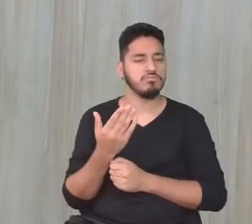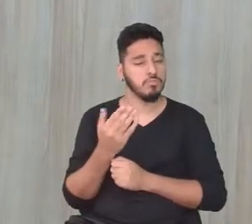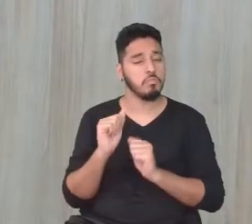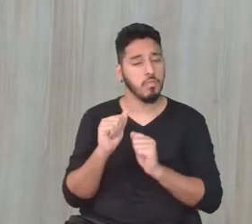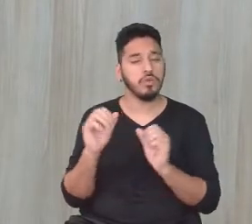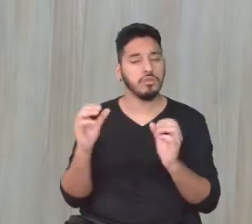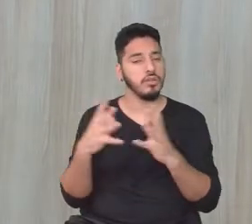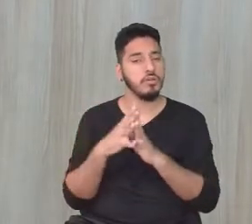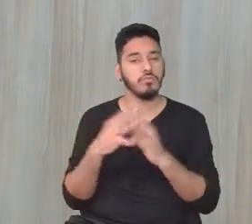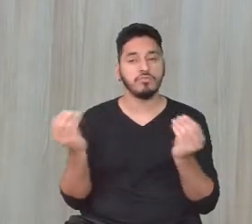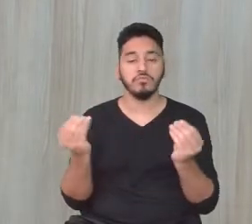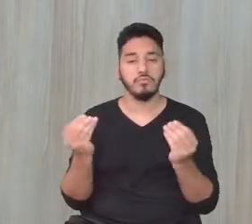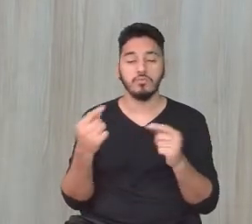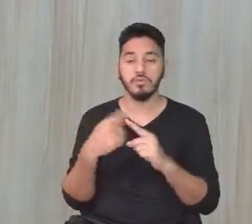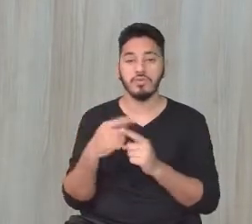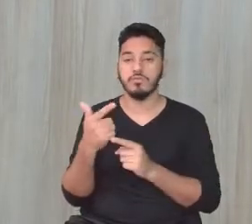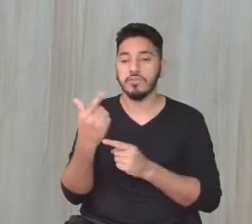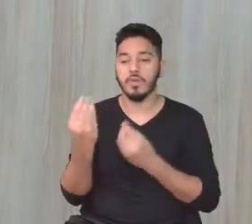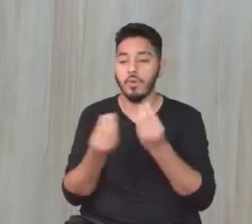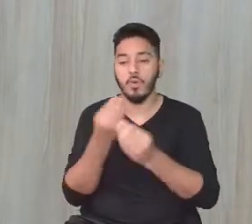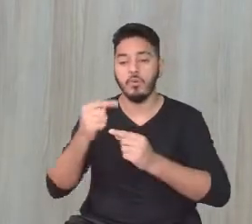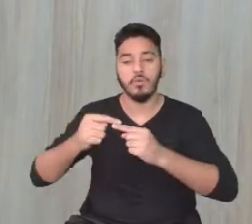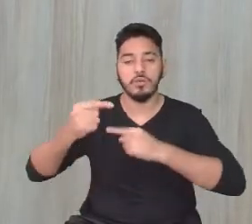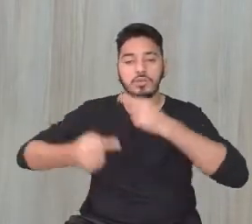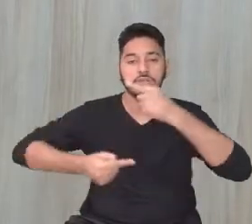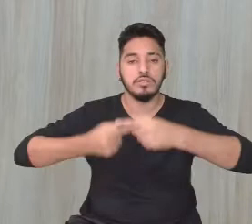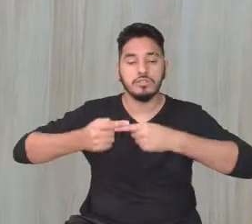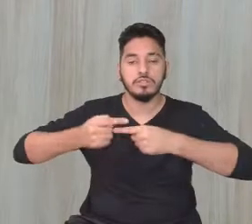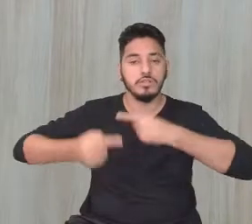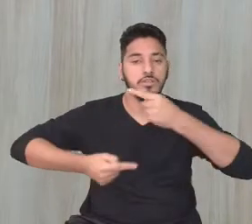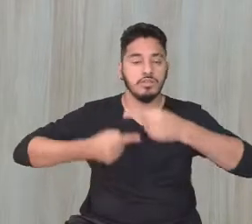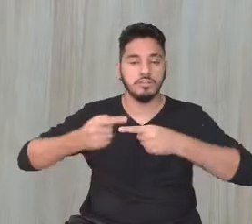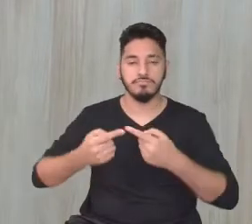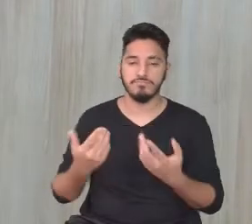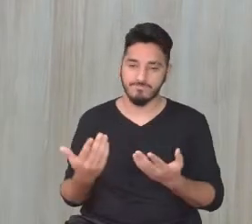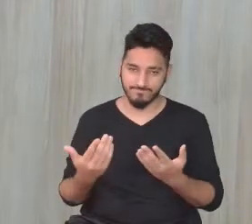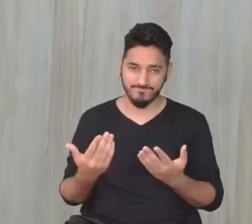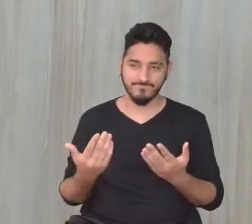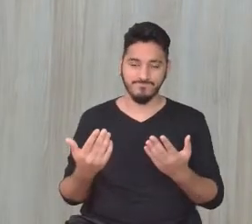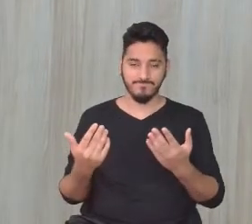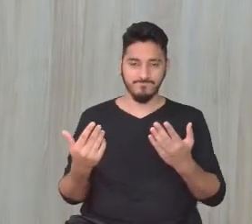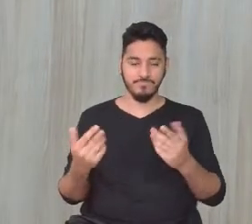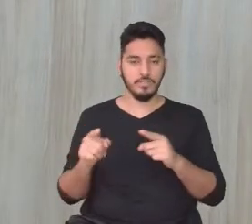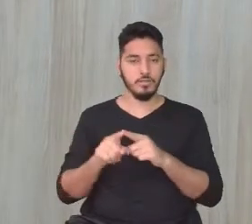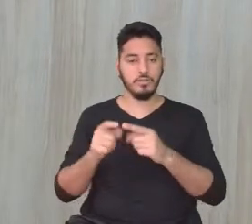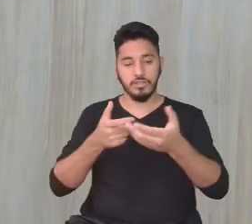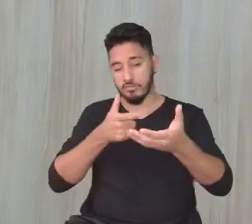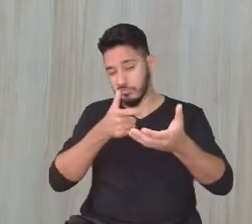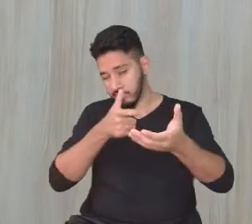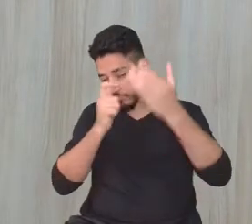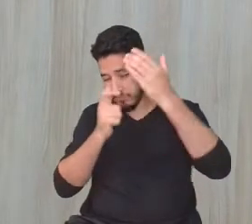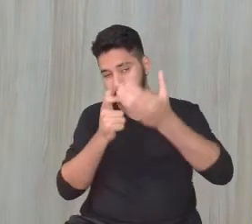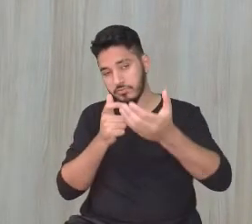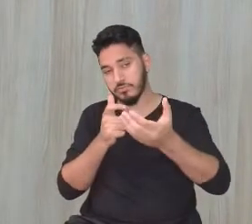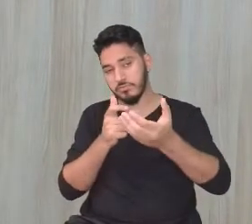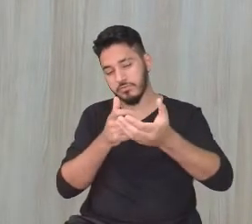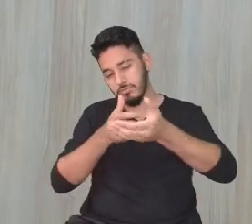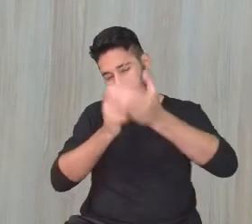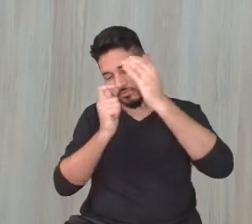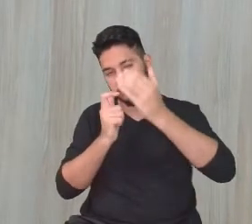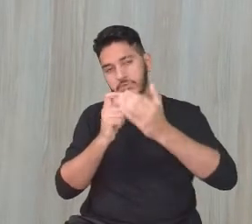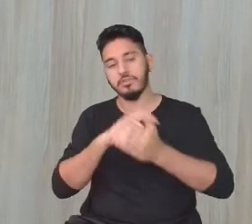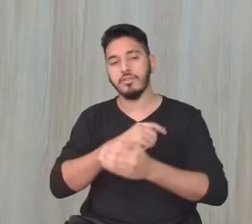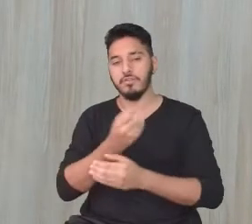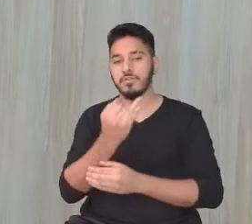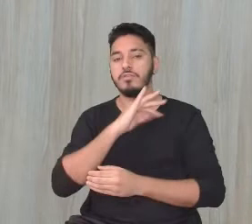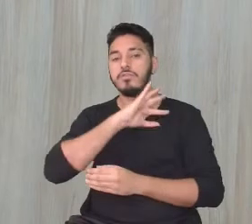escassez Professor porque é muito tempo lá dos animais da a sua reproduzir também tá questão da caça e Temos vários animais